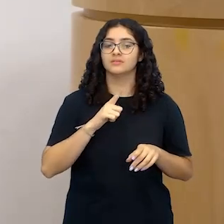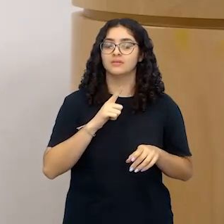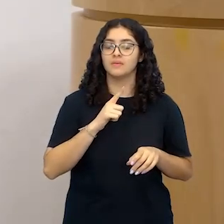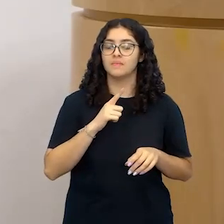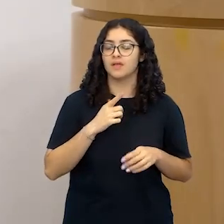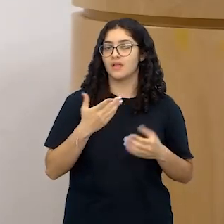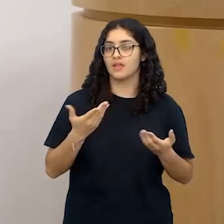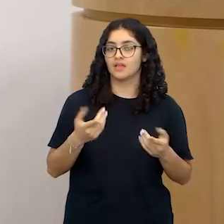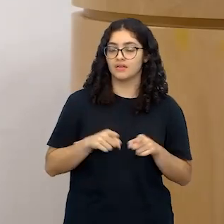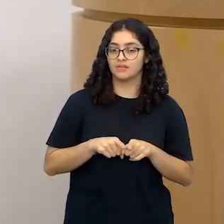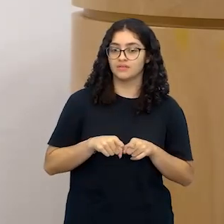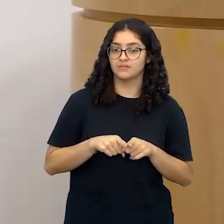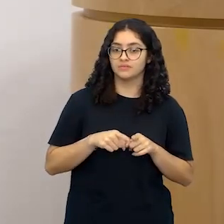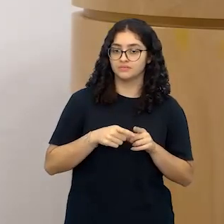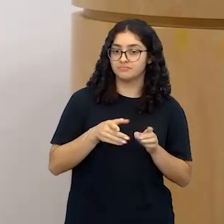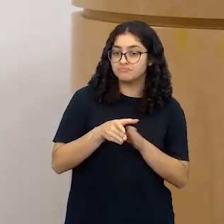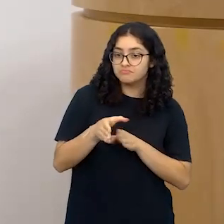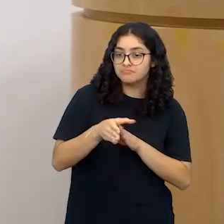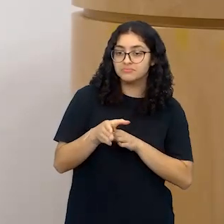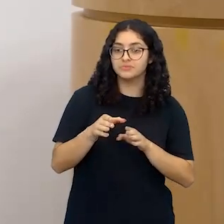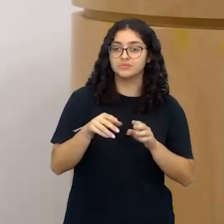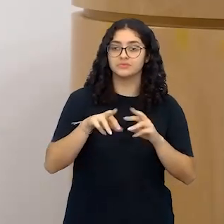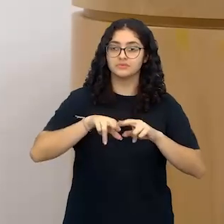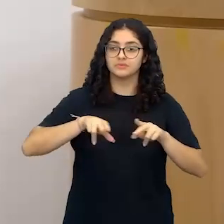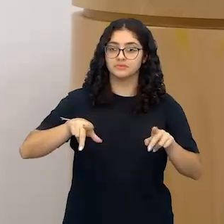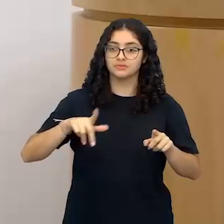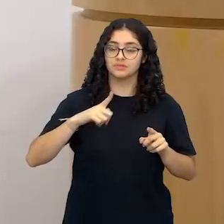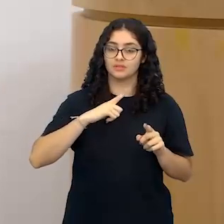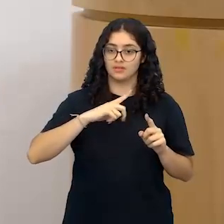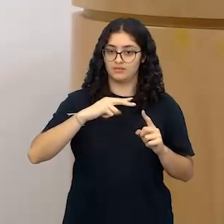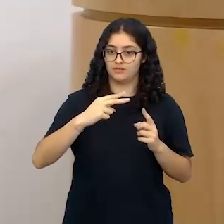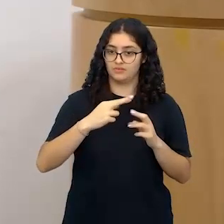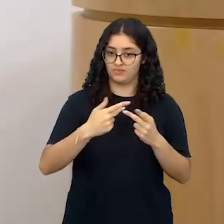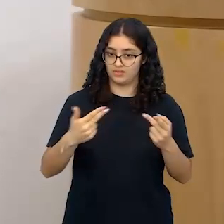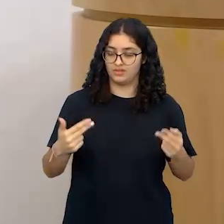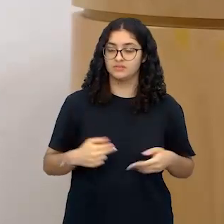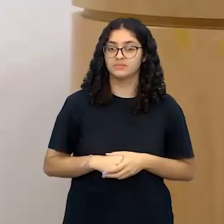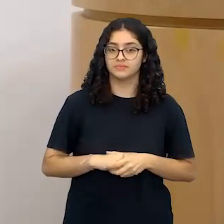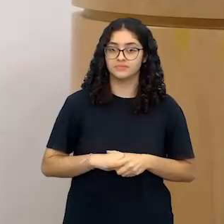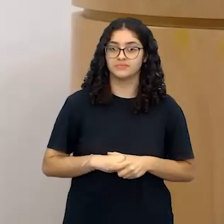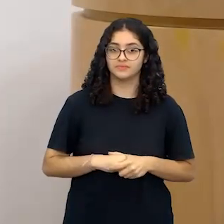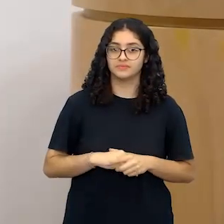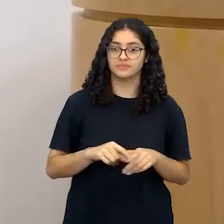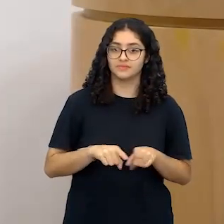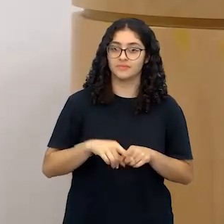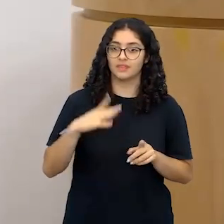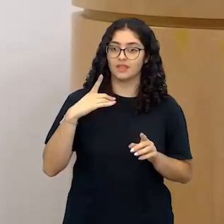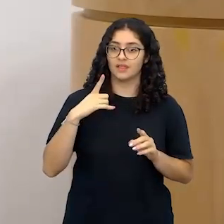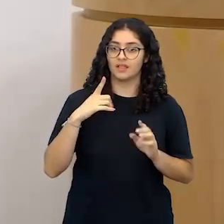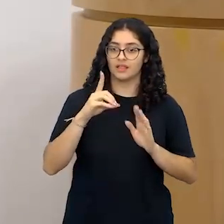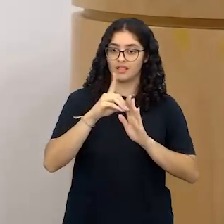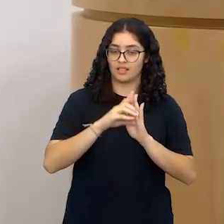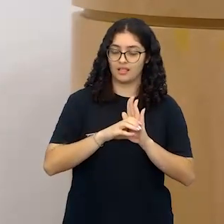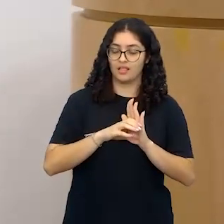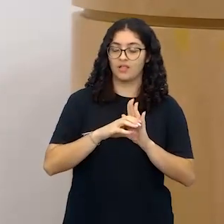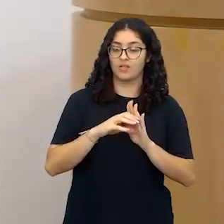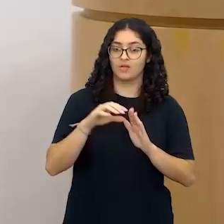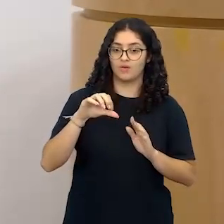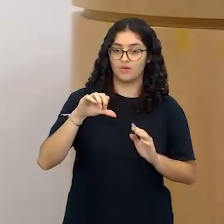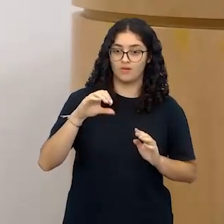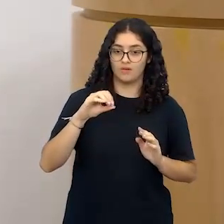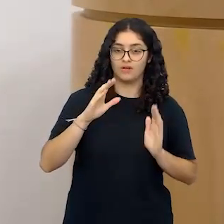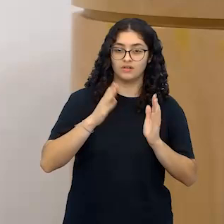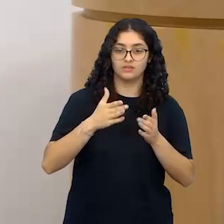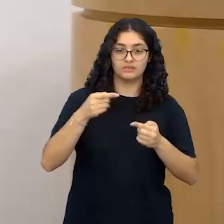estudante sobre óticas múltiplas. A gente já tem aí na década de 90, 2000,